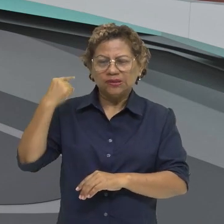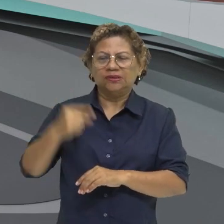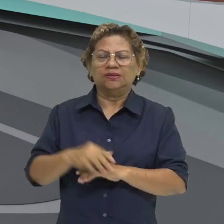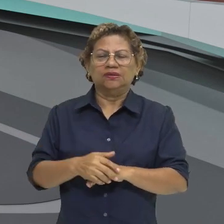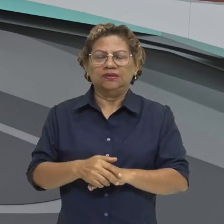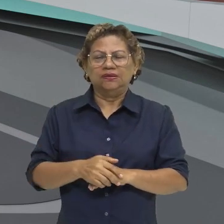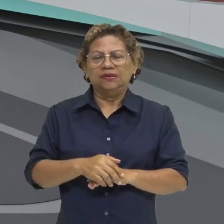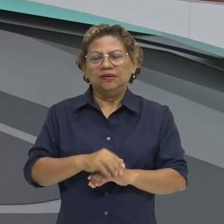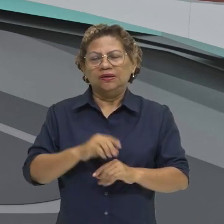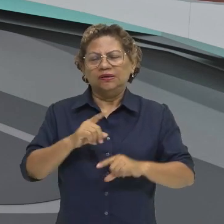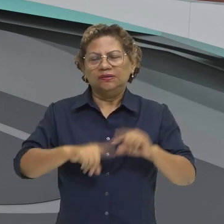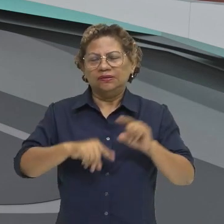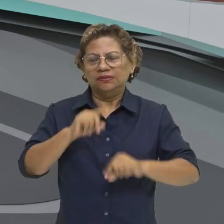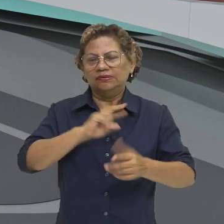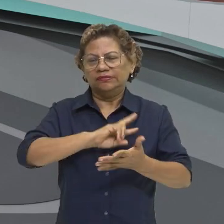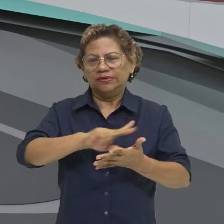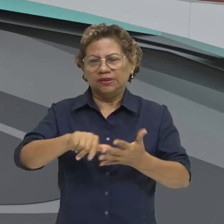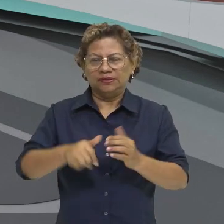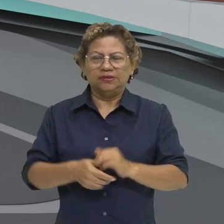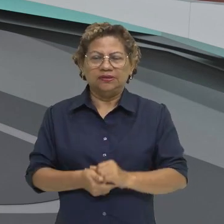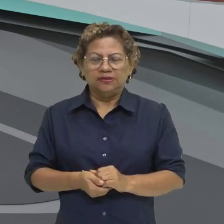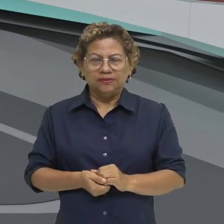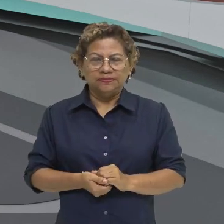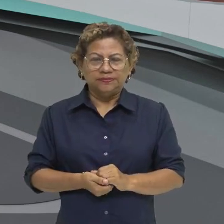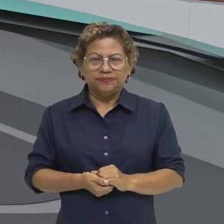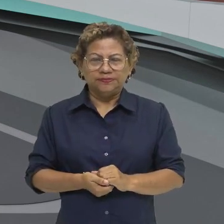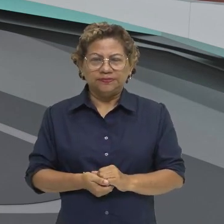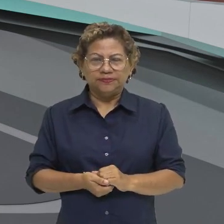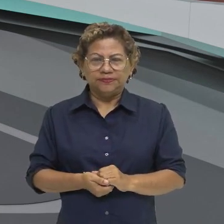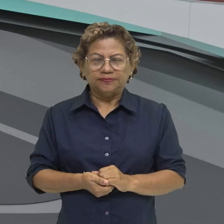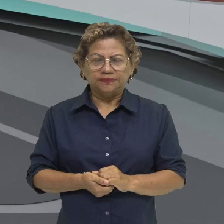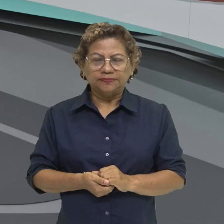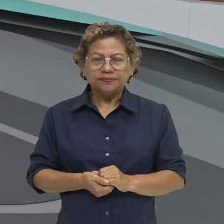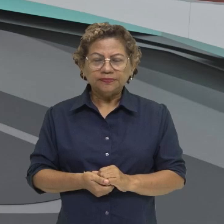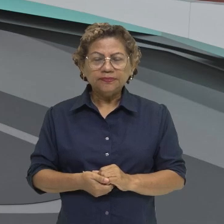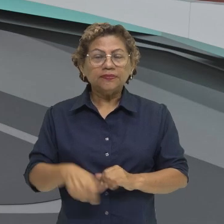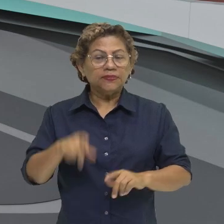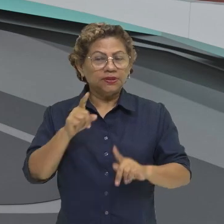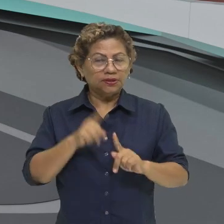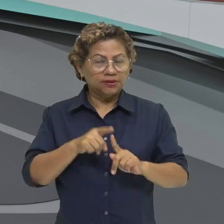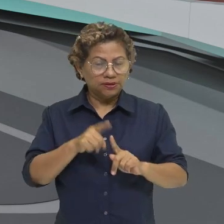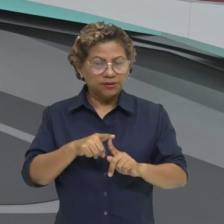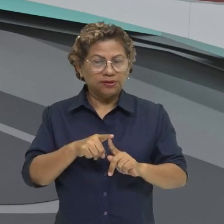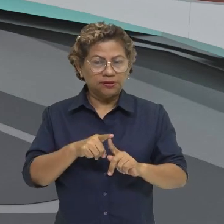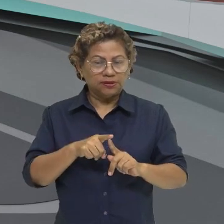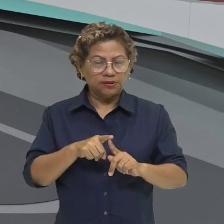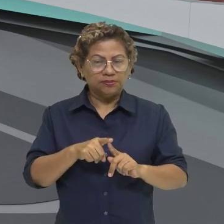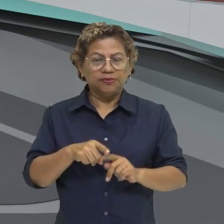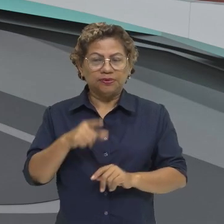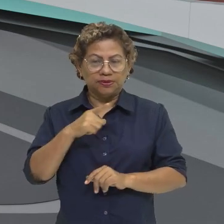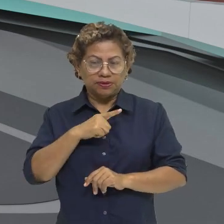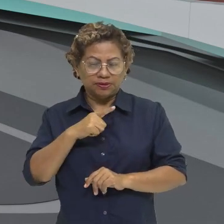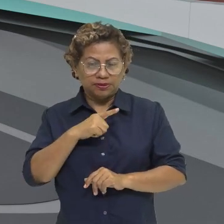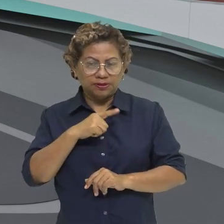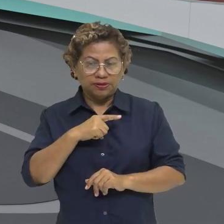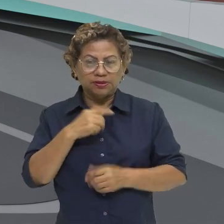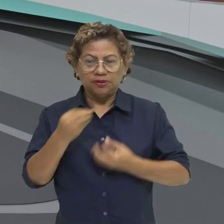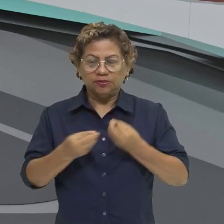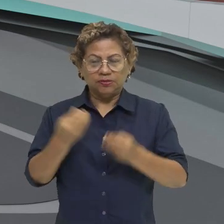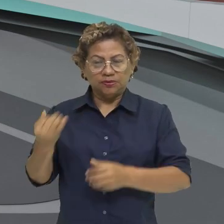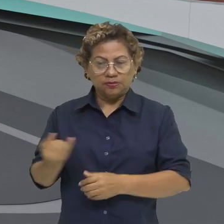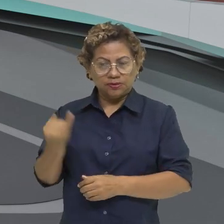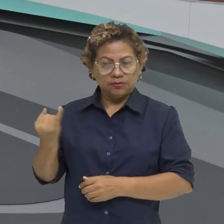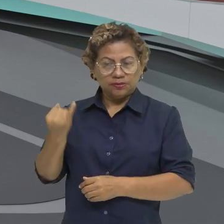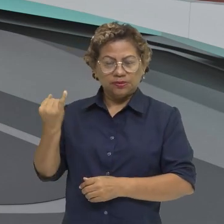criação do mundo como se conhece. E esse reflexo, ele existe tendo como base, como